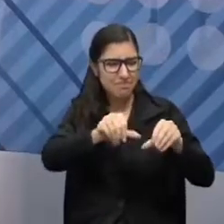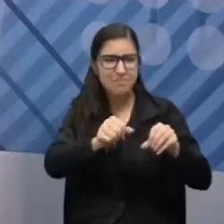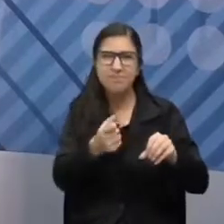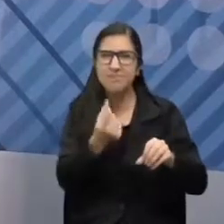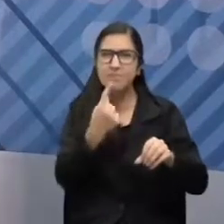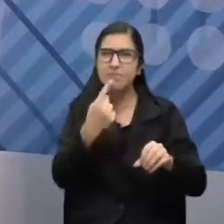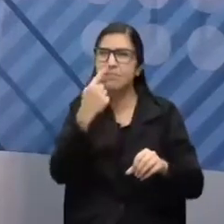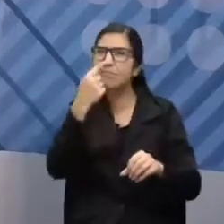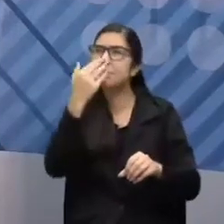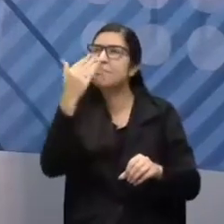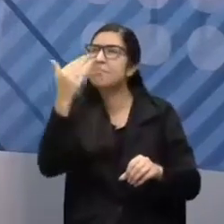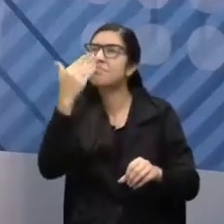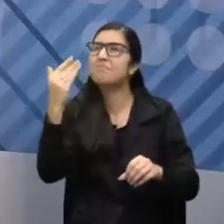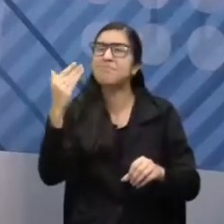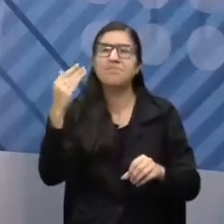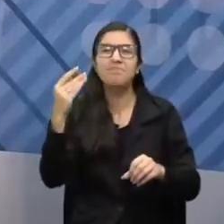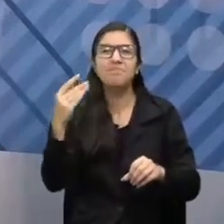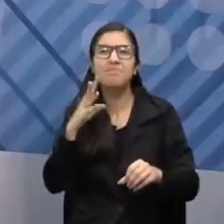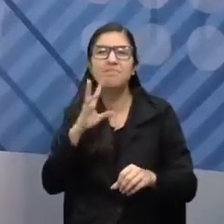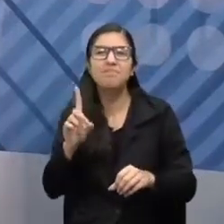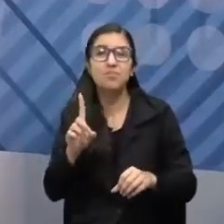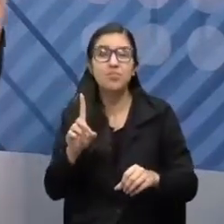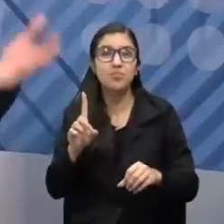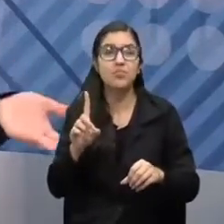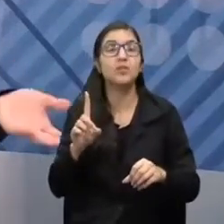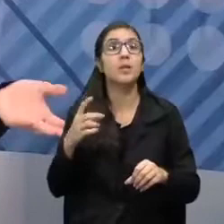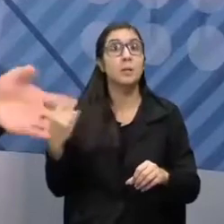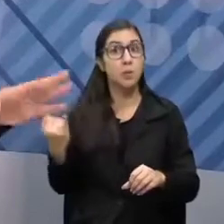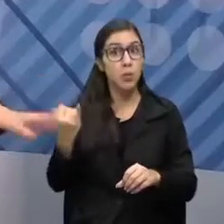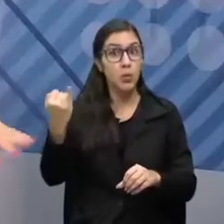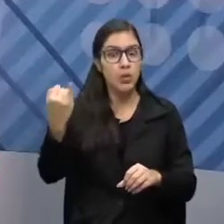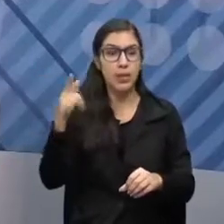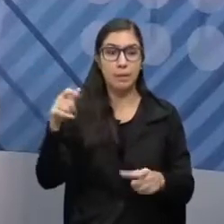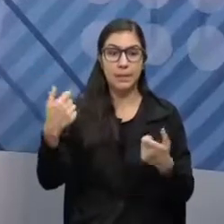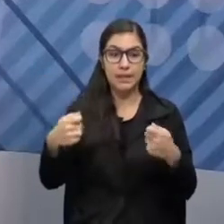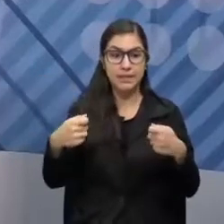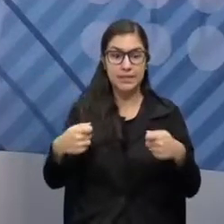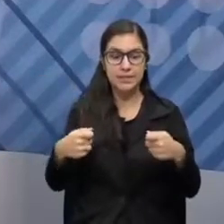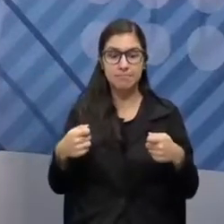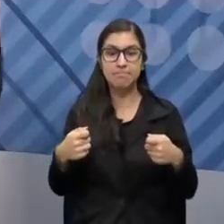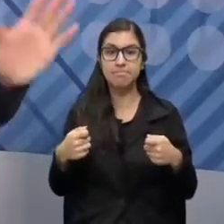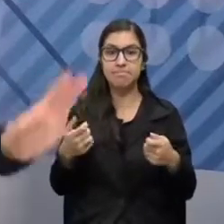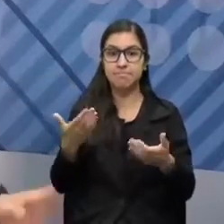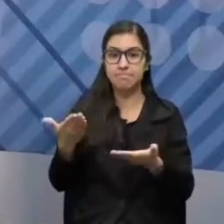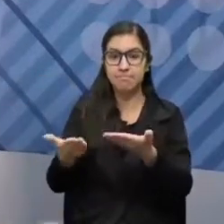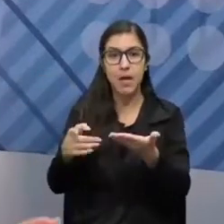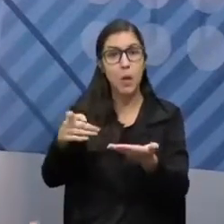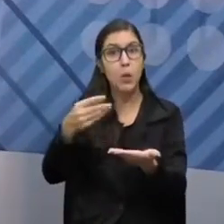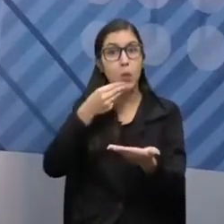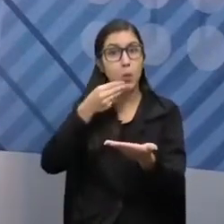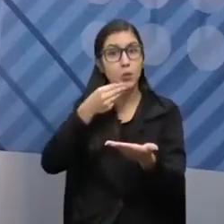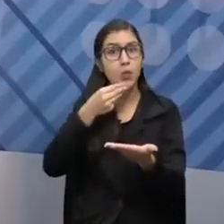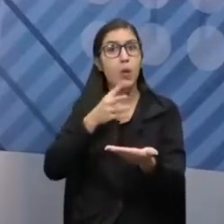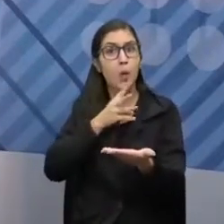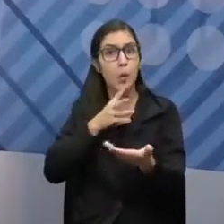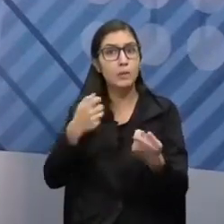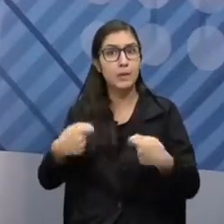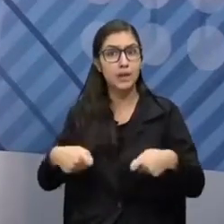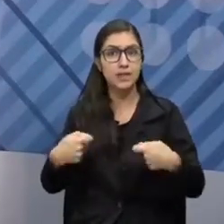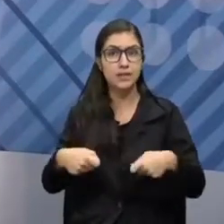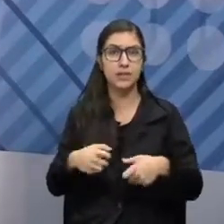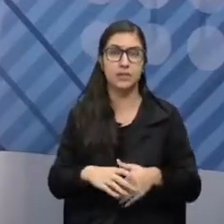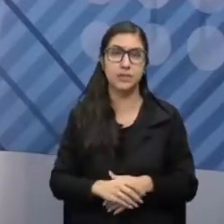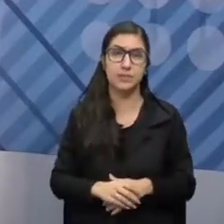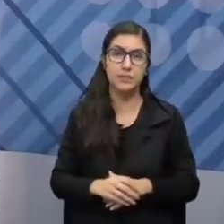aos cheiros, e que tudo isso é extremamente importante ser oportunizado para essas